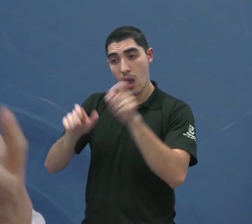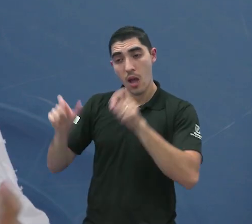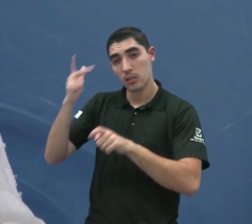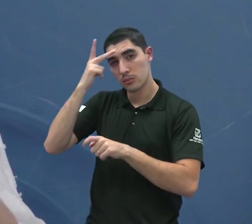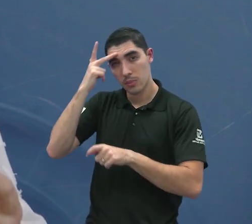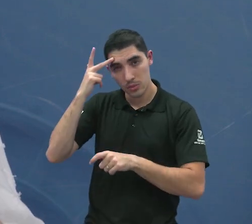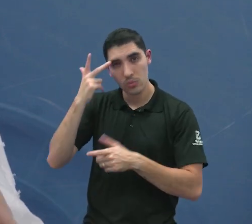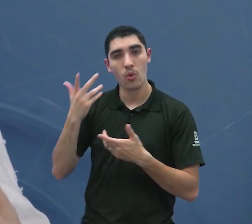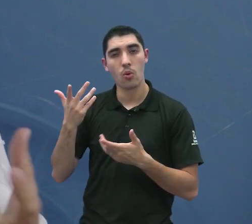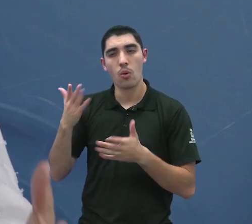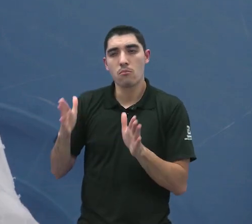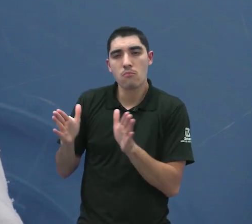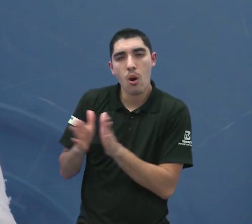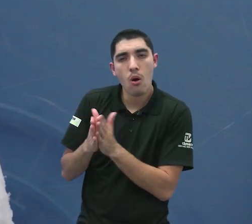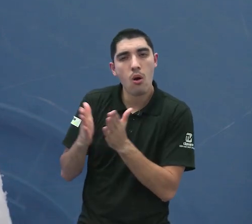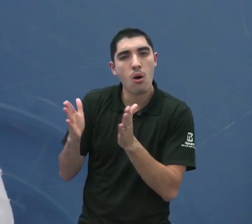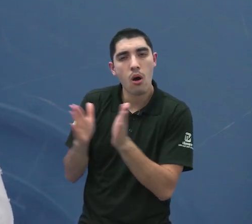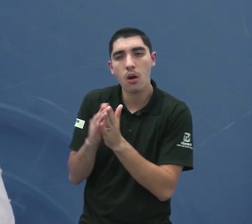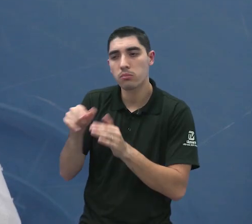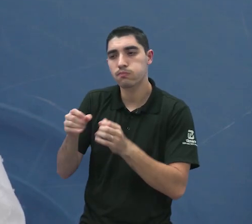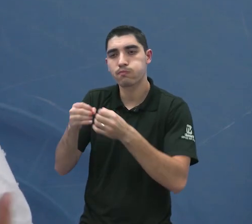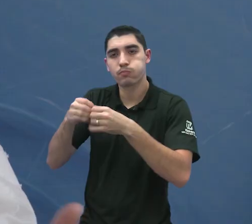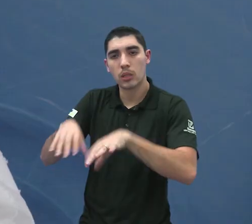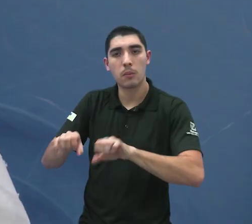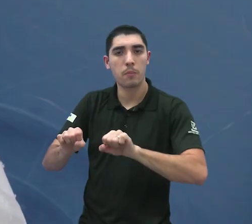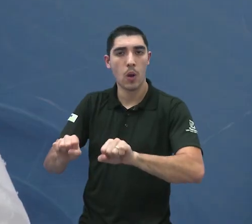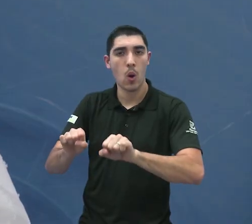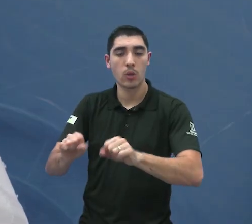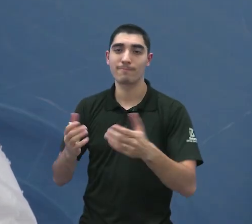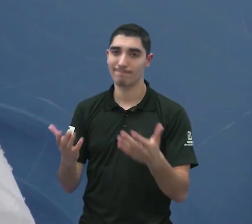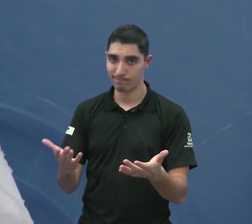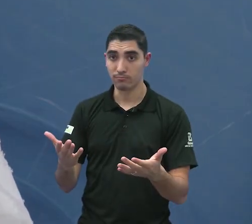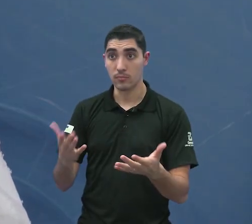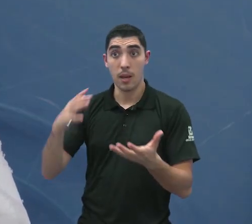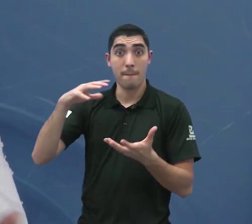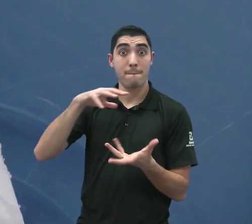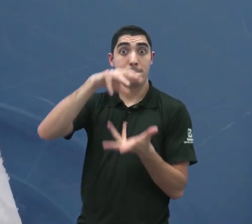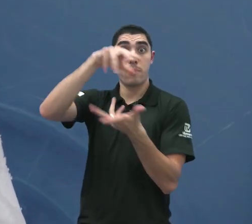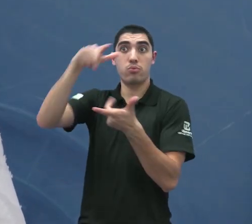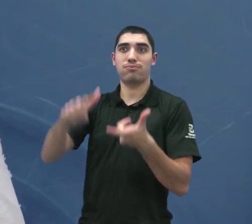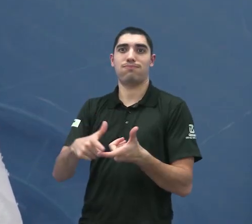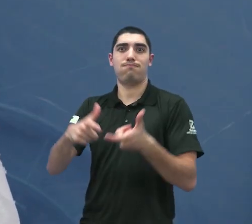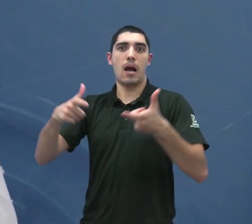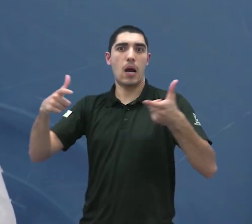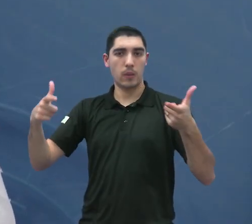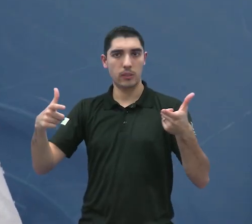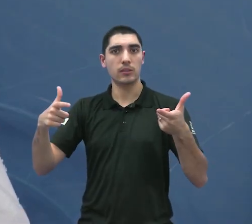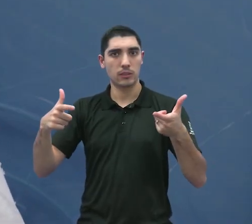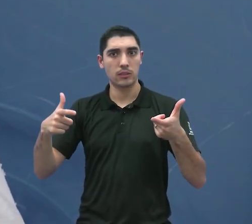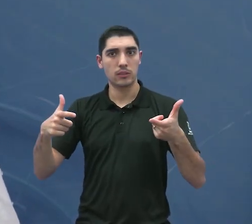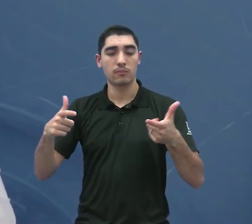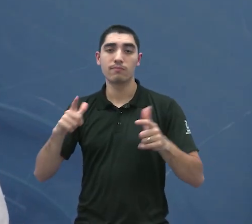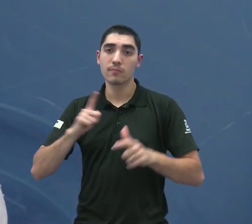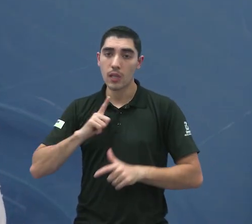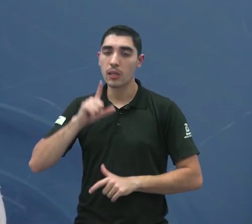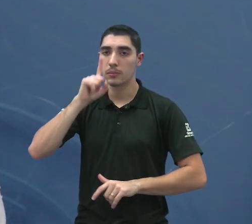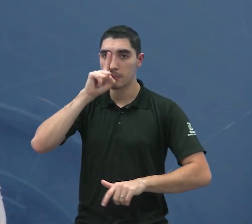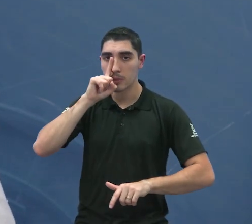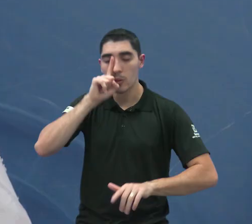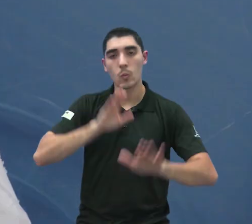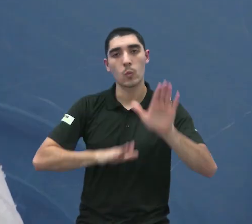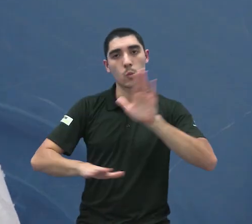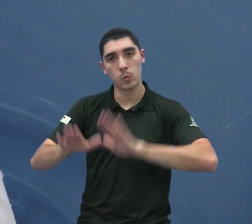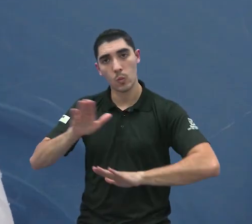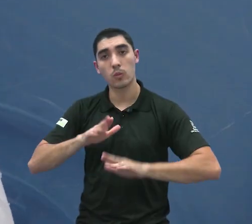situações de vulnerabilidade, não é? Ou seja, grande parte do mundo, né, se encontra em risco, né, frente a